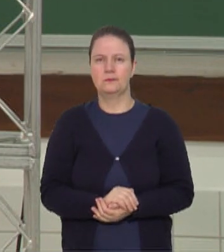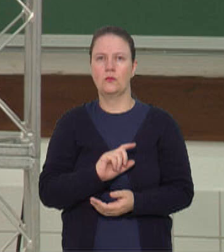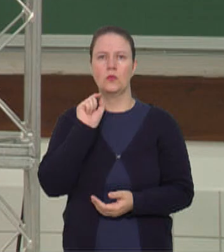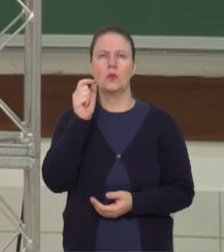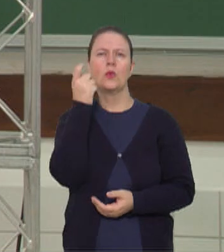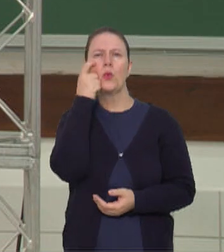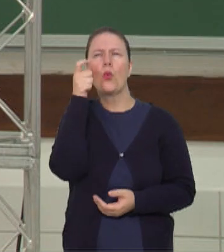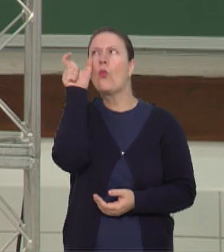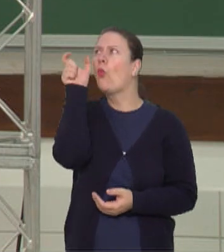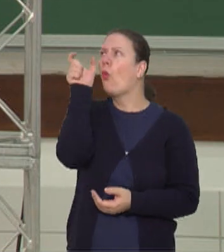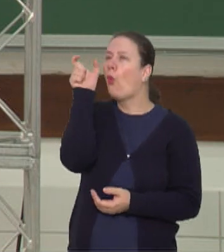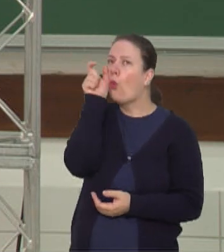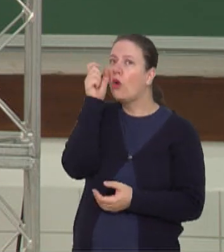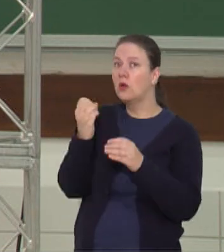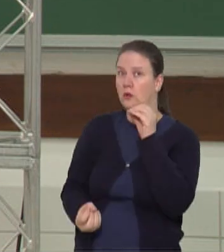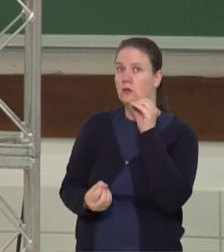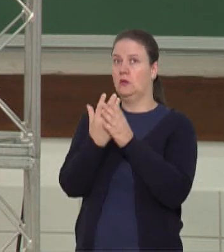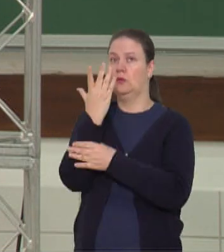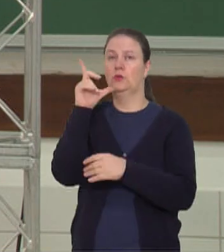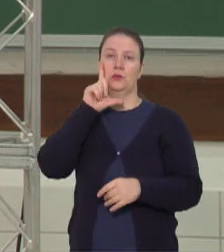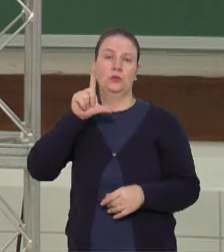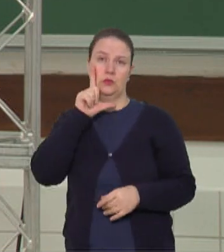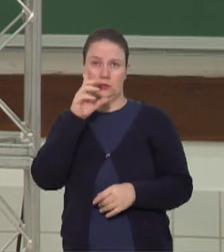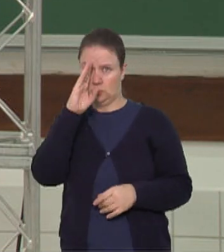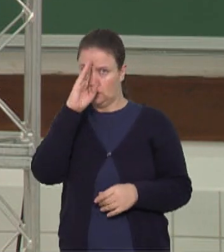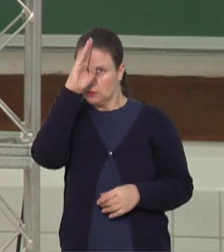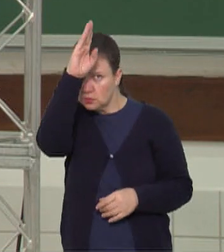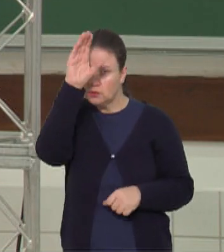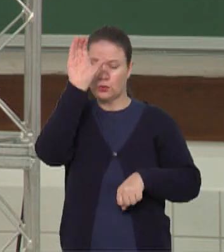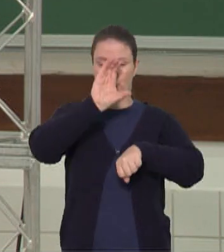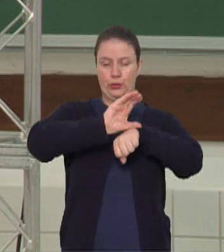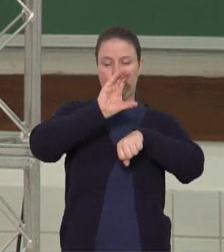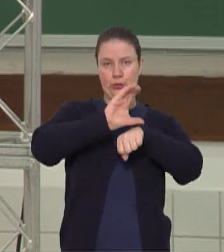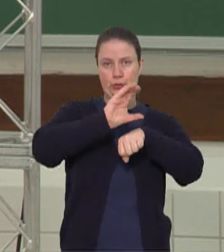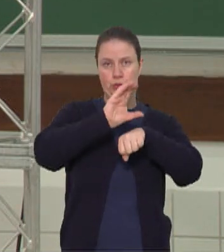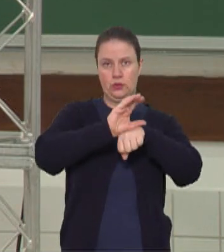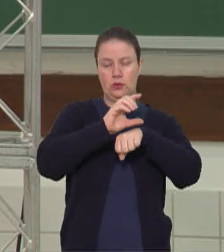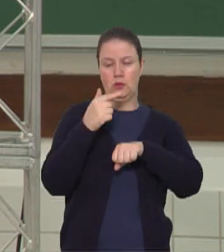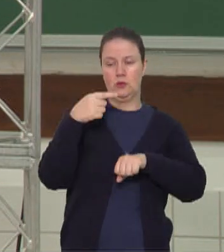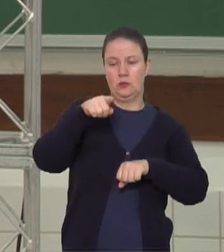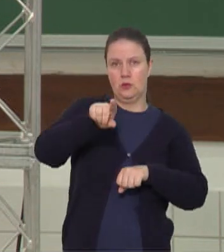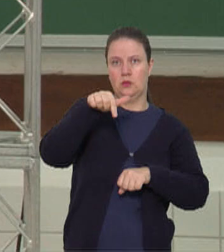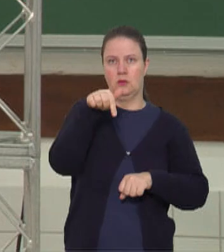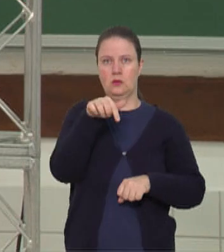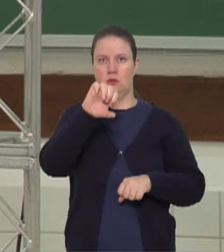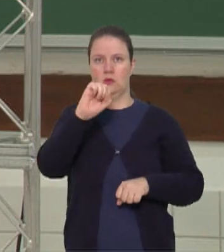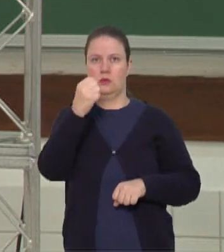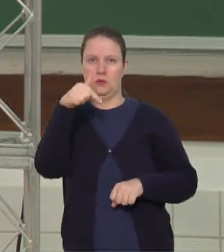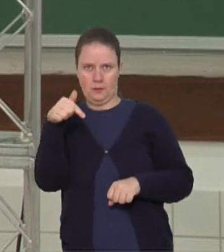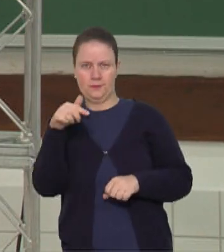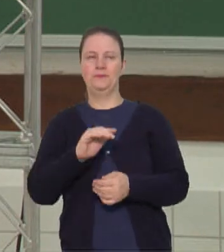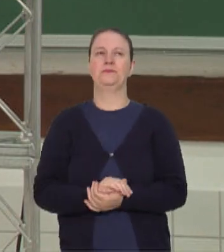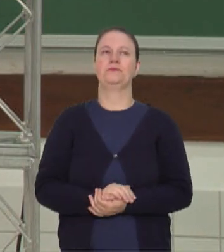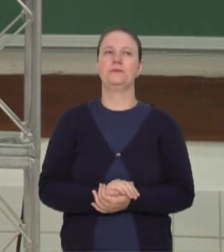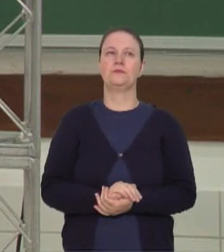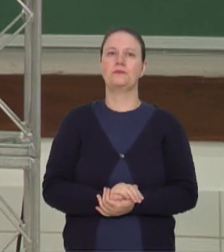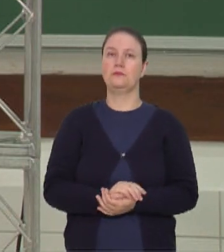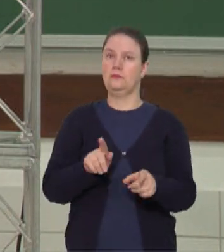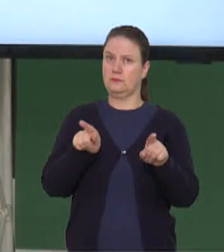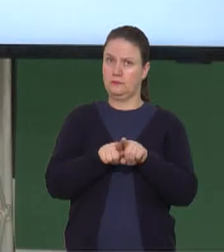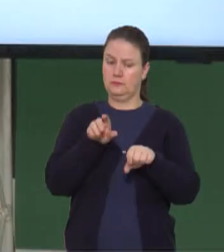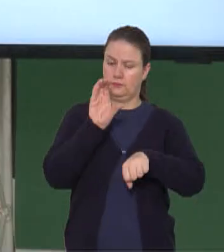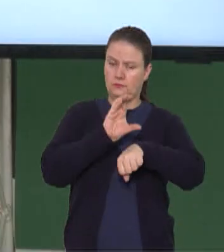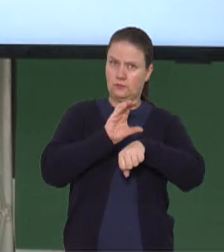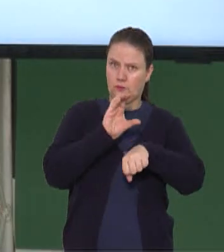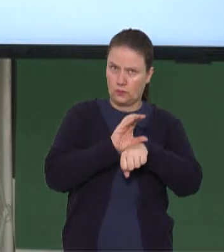anterior? A formação dos Estados Unidos, principalmente a Constituição Americana de 1787. Então vamos aqui, né? A Constituição